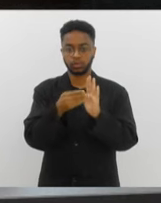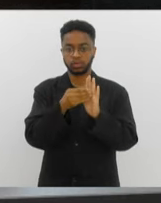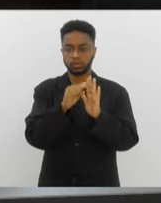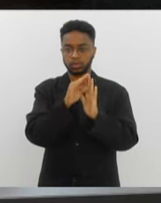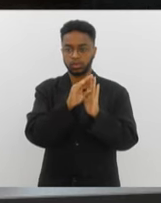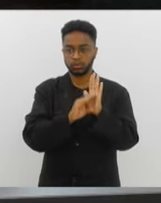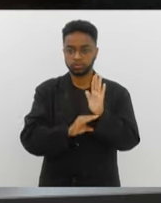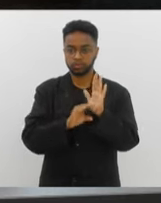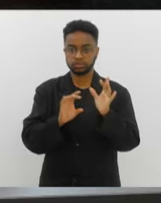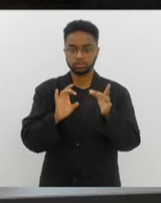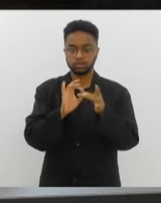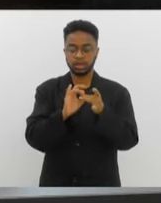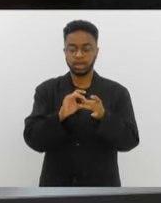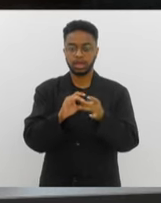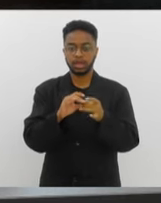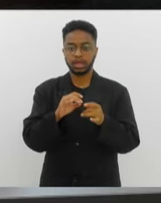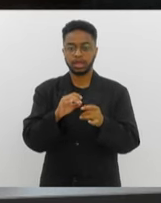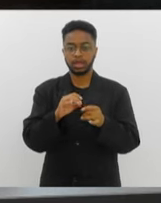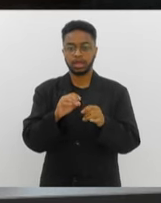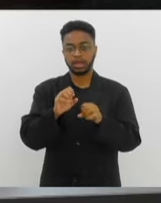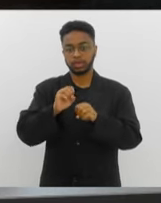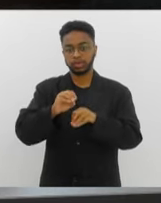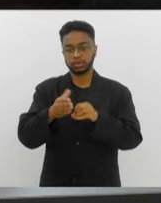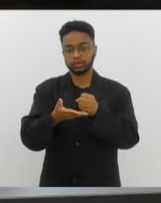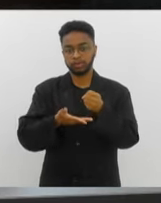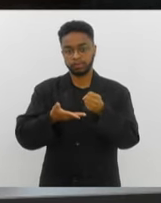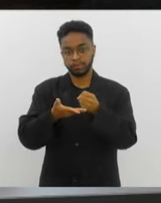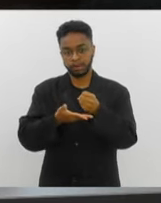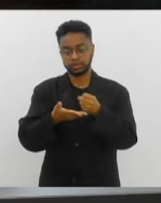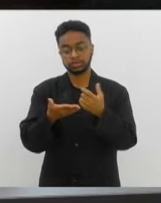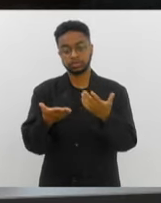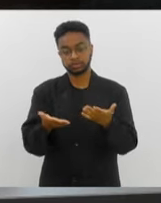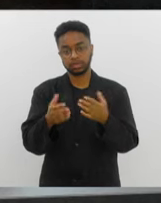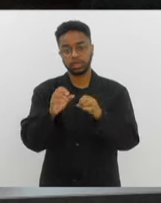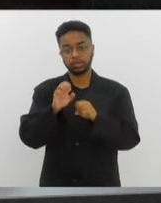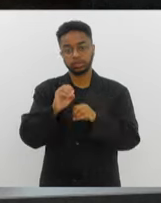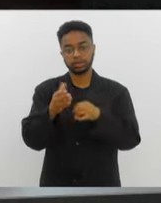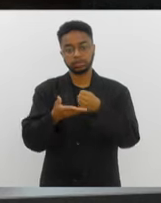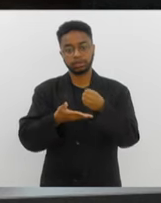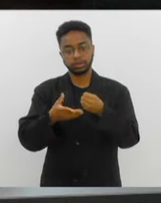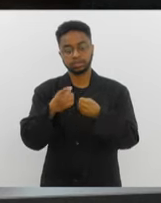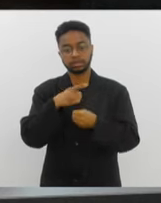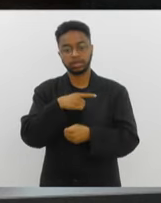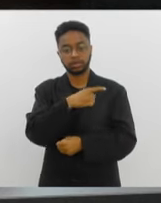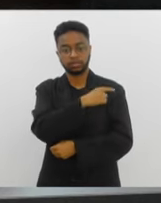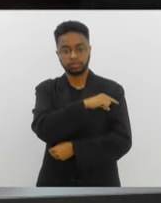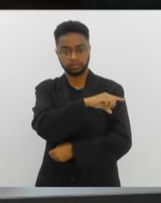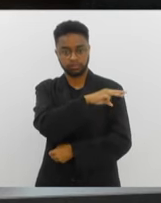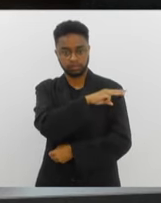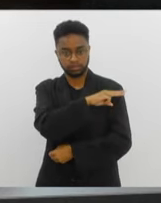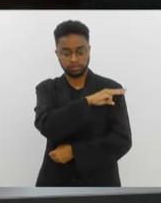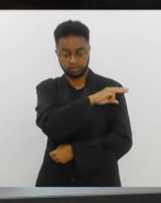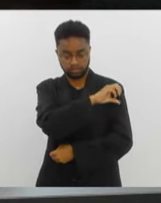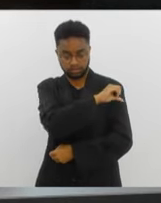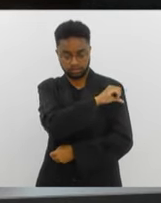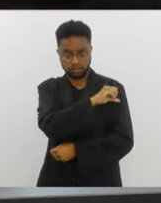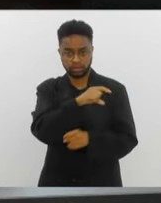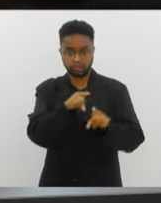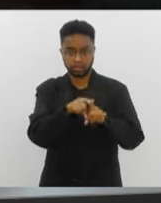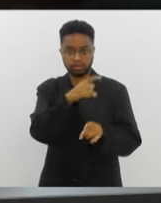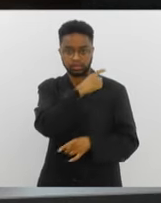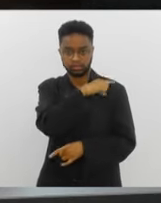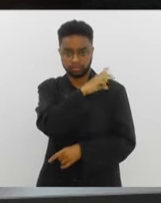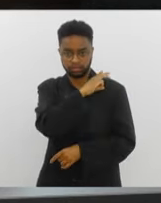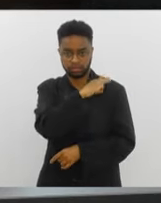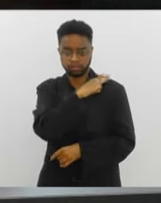na educação básica. E a educação básica, ela trata do ensino fundamental e do ensino médio. Quando